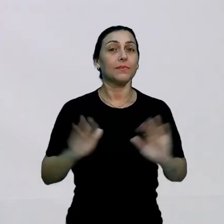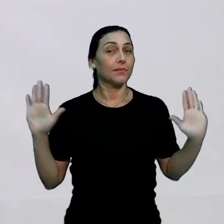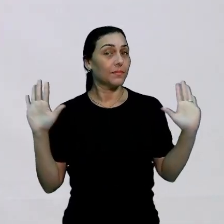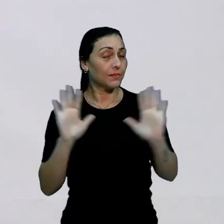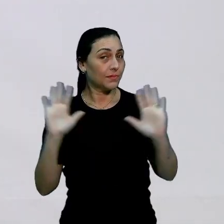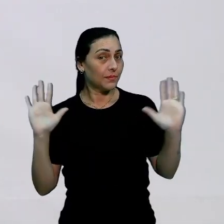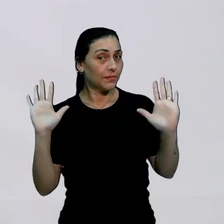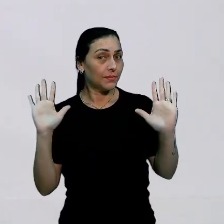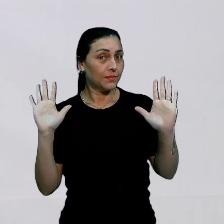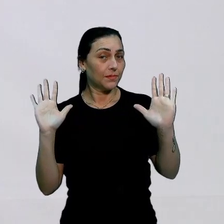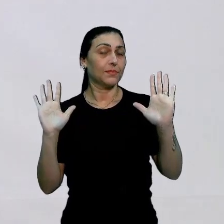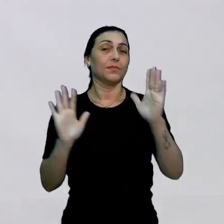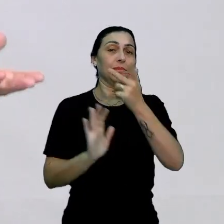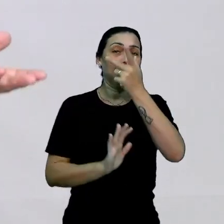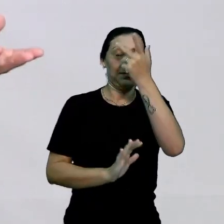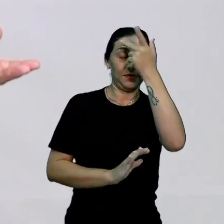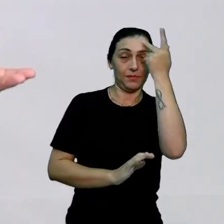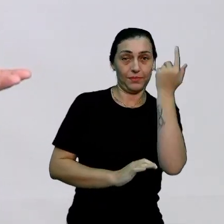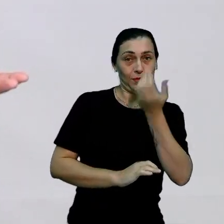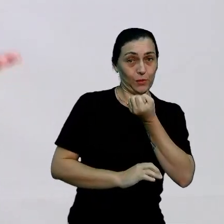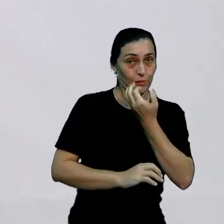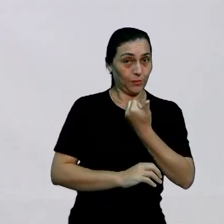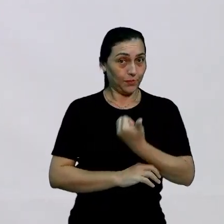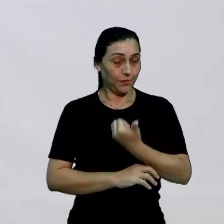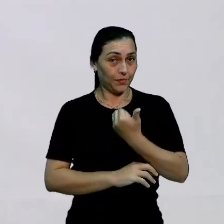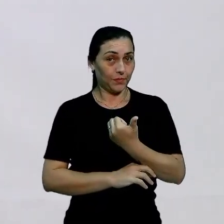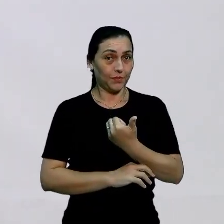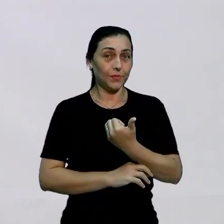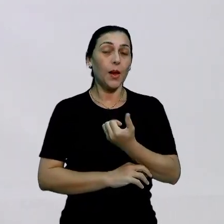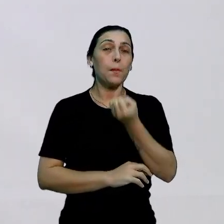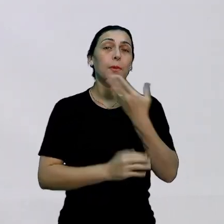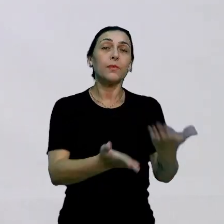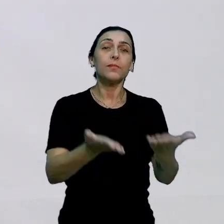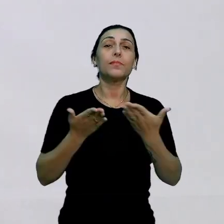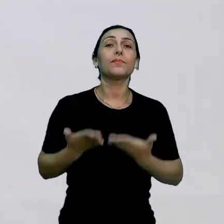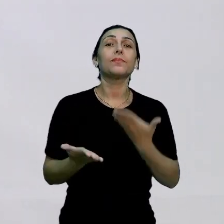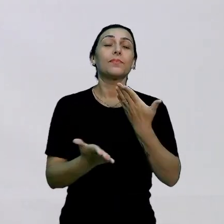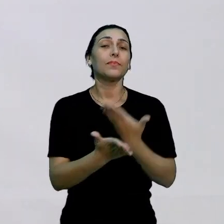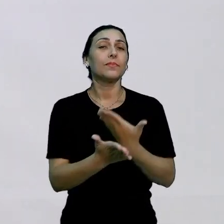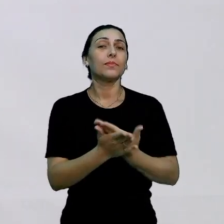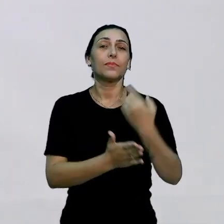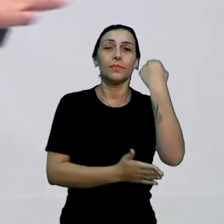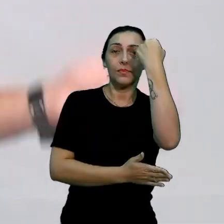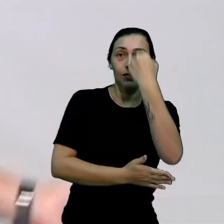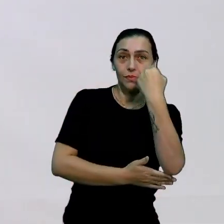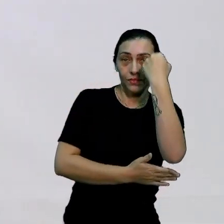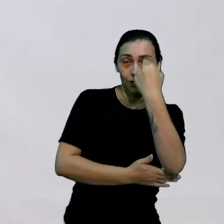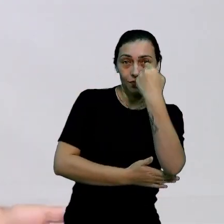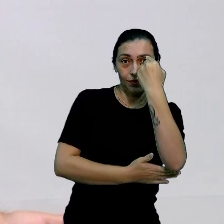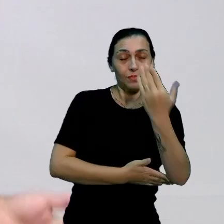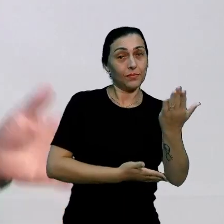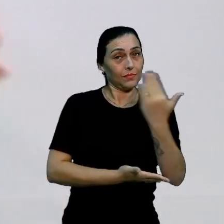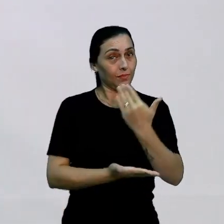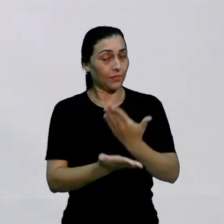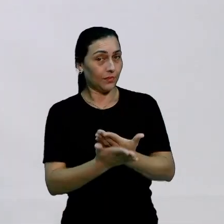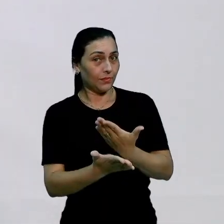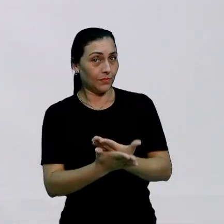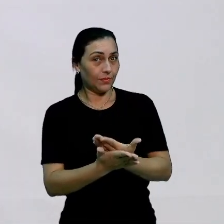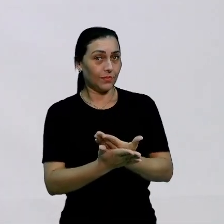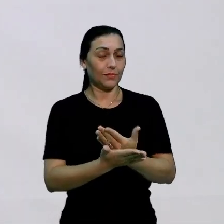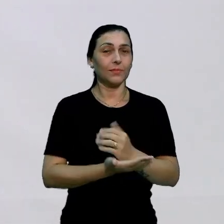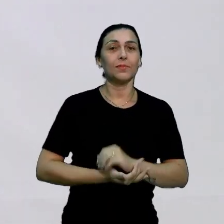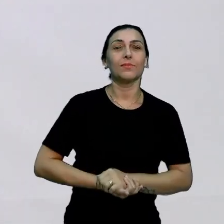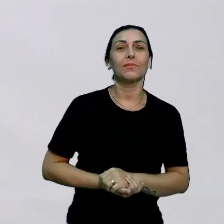Olá, chicos e chicas, ¿qué tal? ¿Todo bien? Sejam bem-vindos a mais uma classe de espanhol. Vamos estudar?